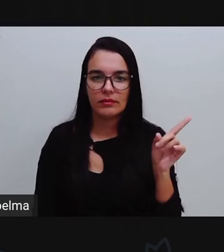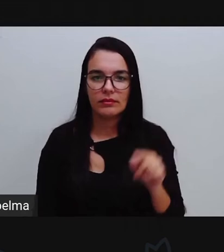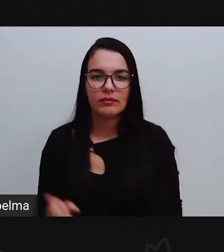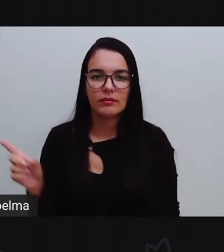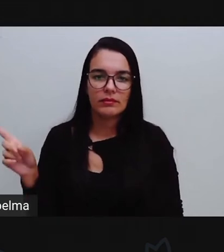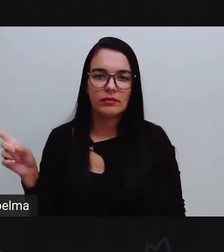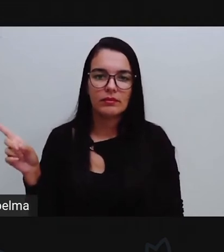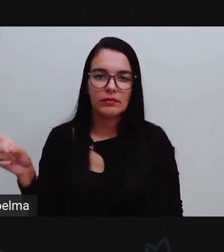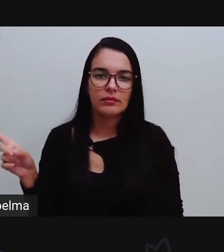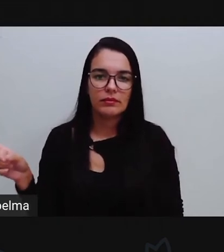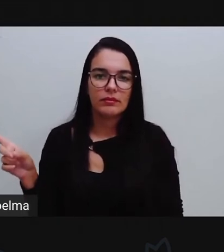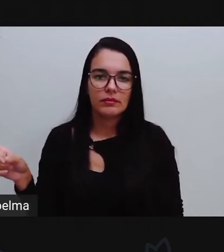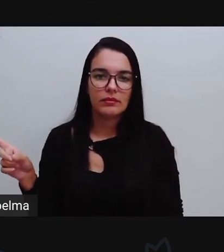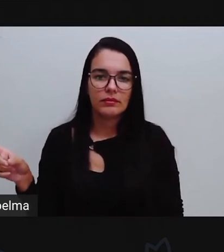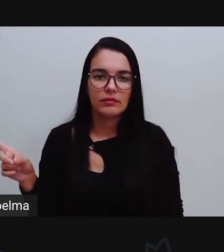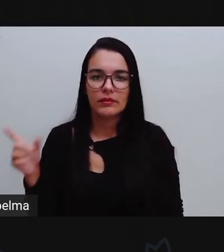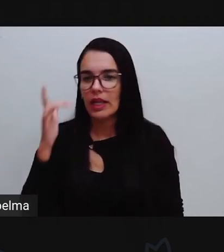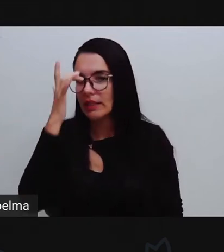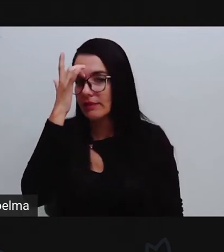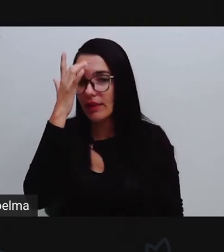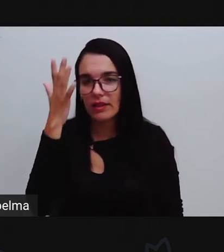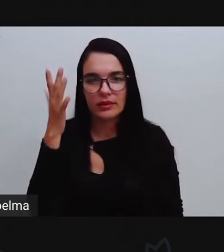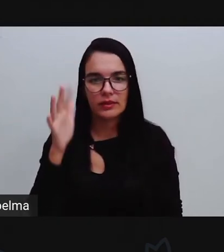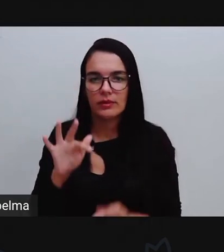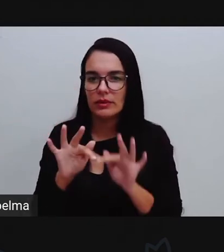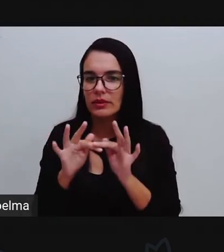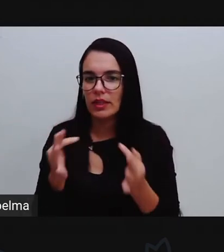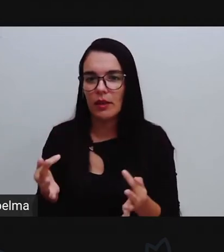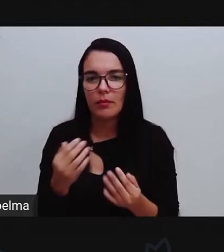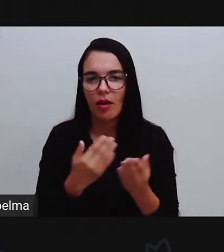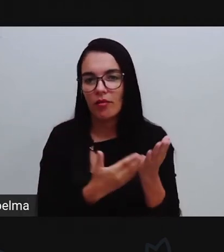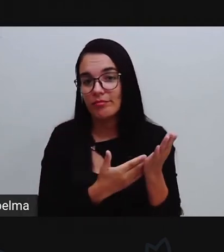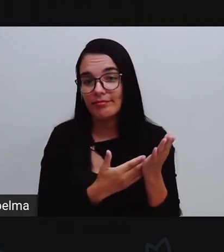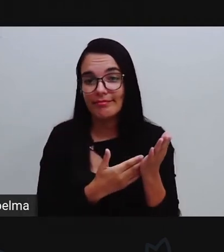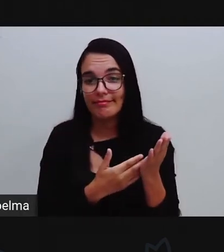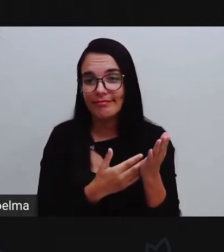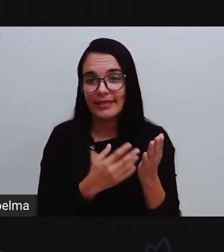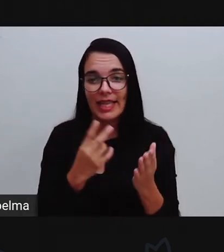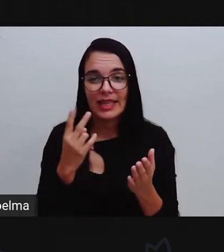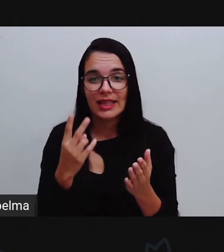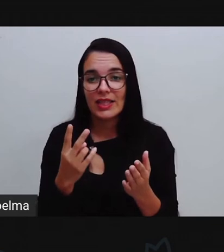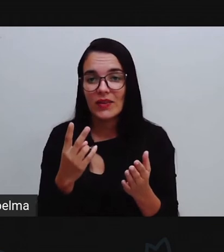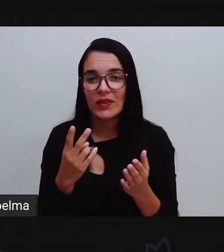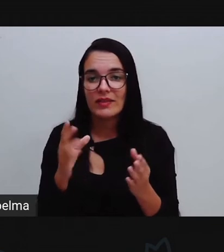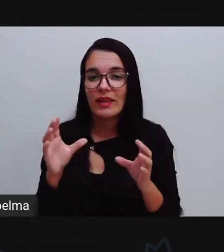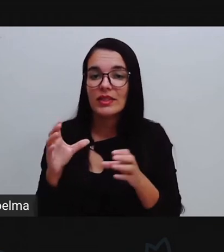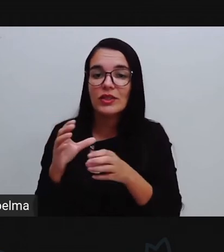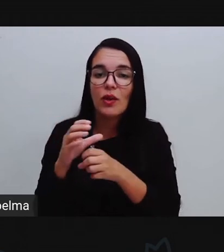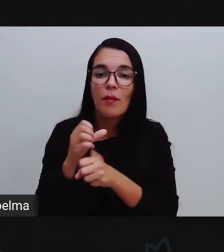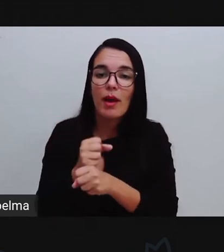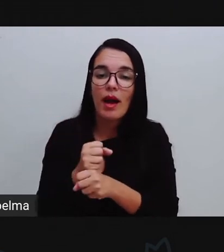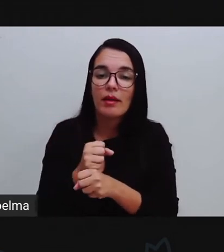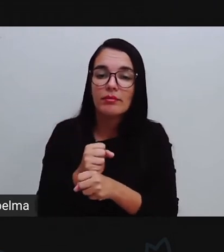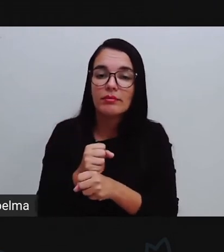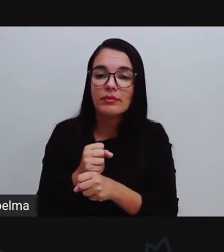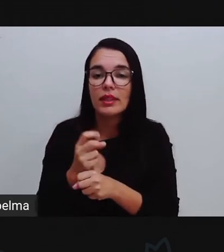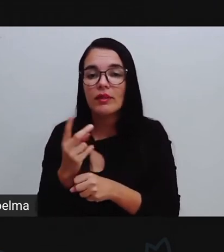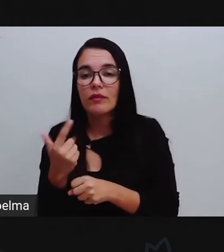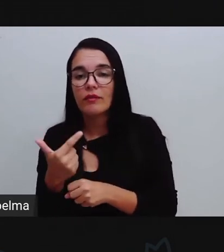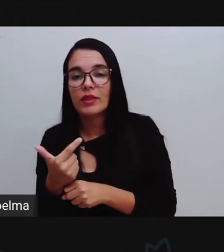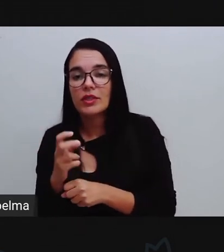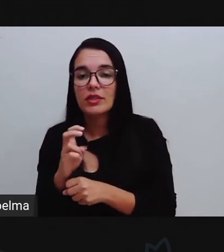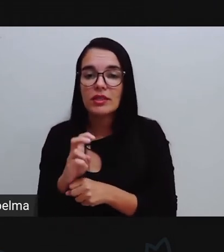dividido por 25 é muito simples, né? As 2 não pode dividir para 25, então a gente vai pegar os 25 dividido